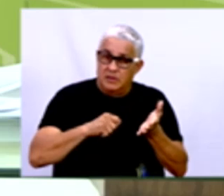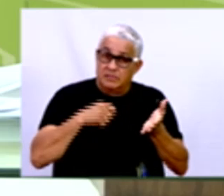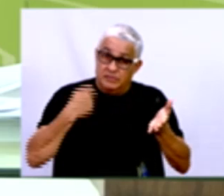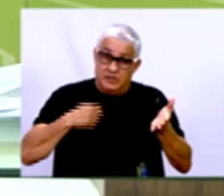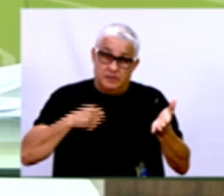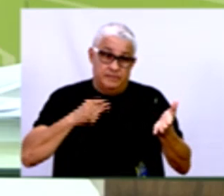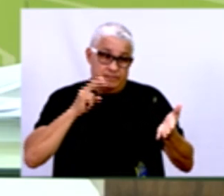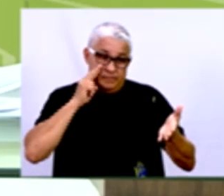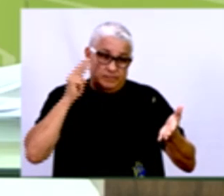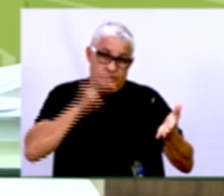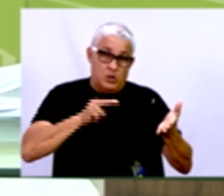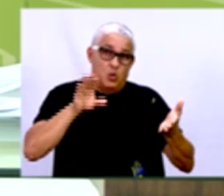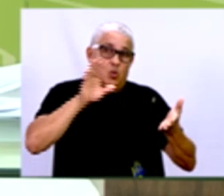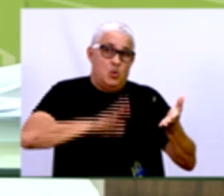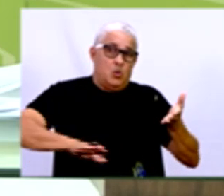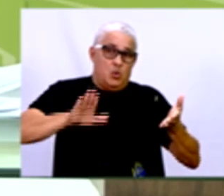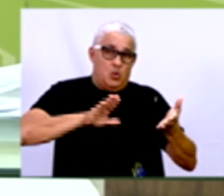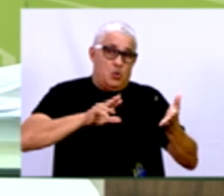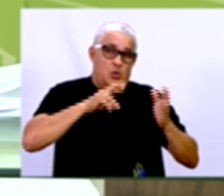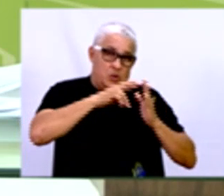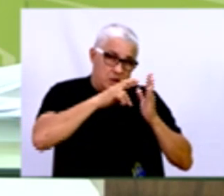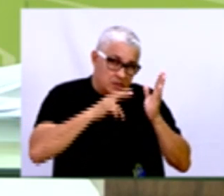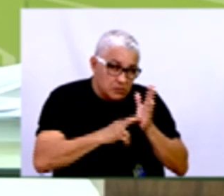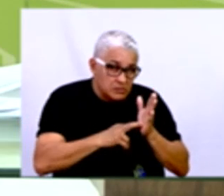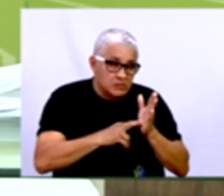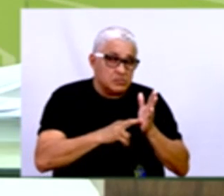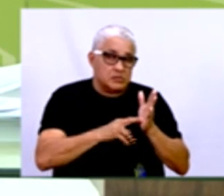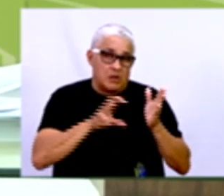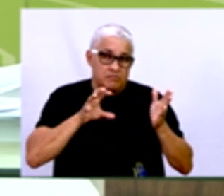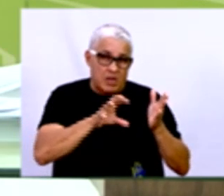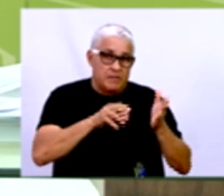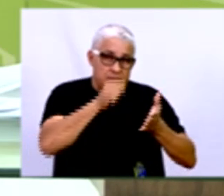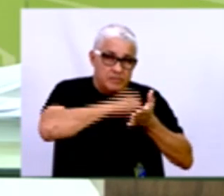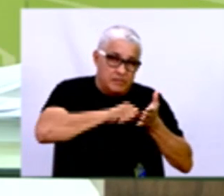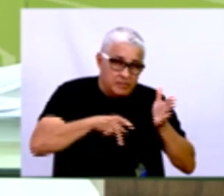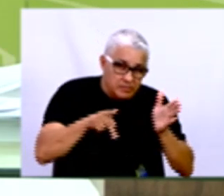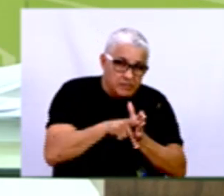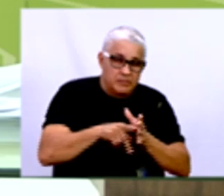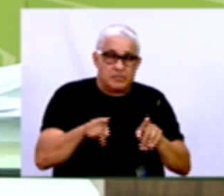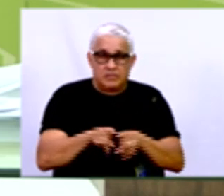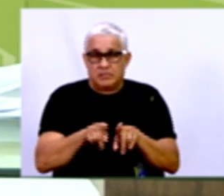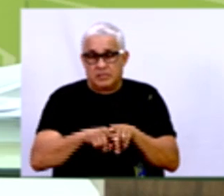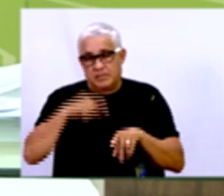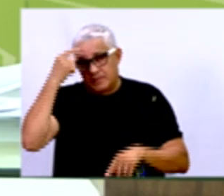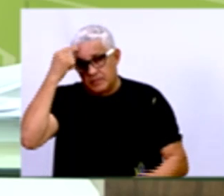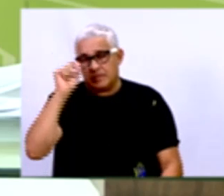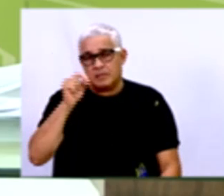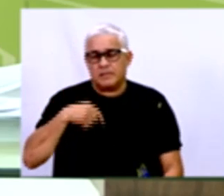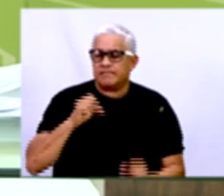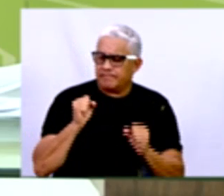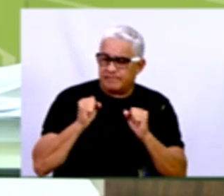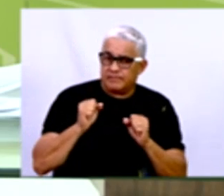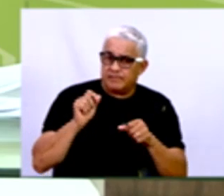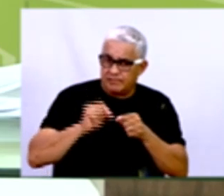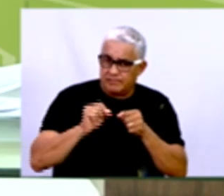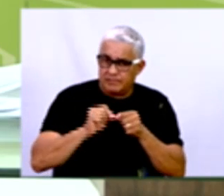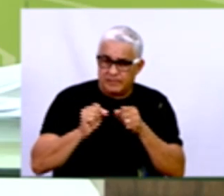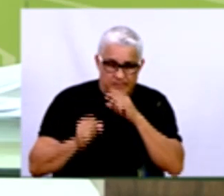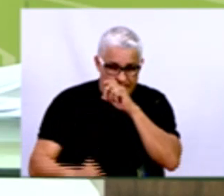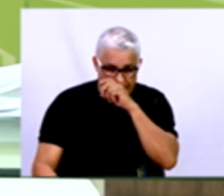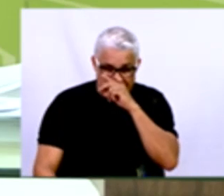exige um pouco mais de cuidado com a regra, com a forma de escrever. Então, quando a gente pensa, o que eu posso fazer para ser